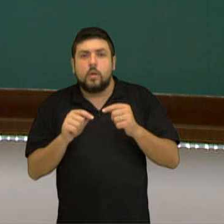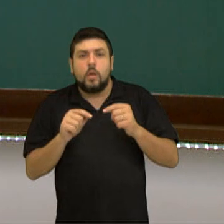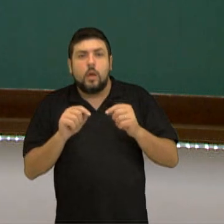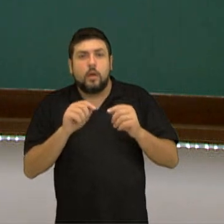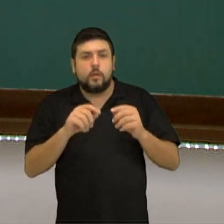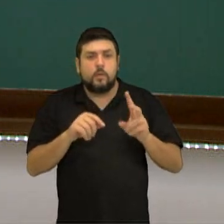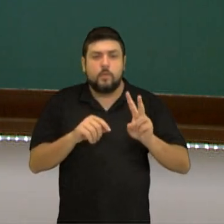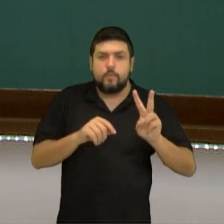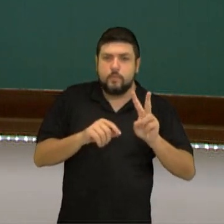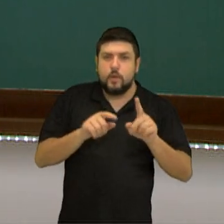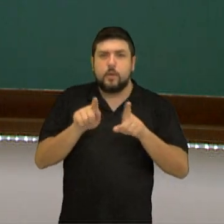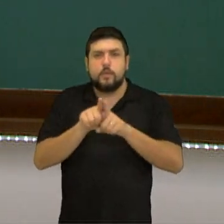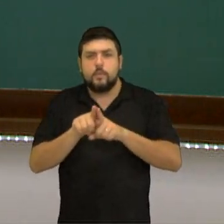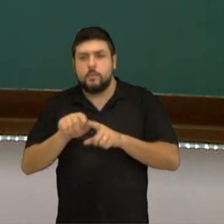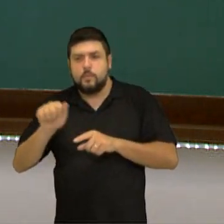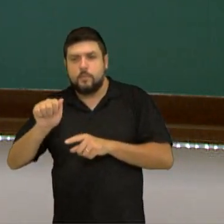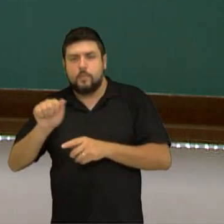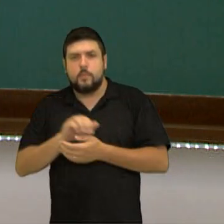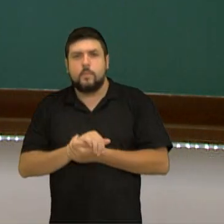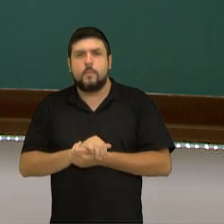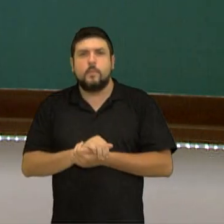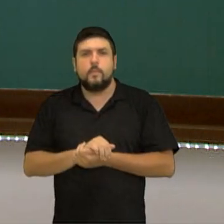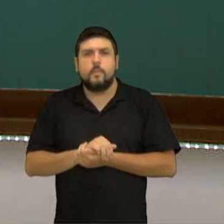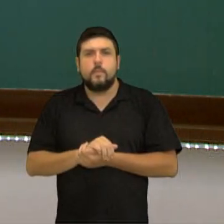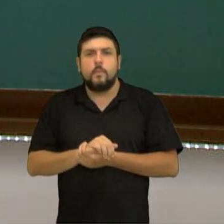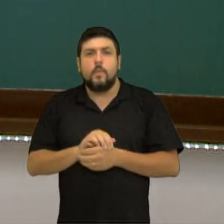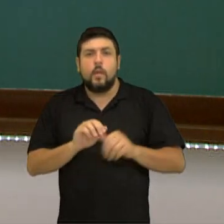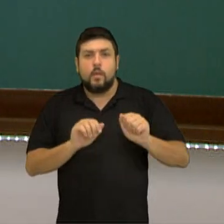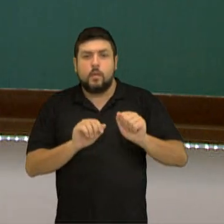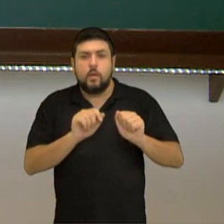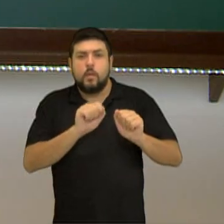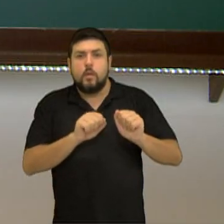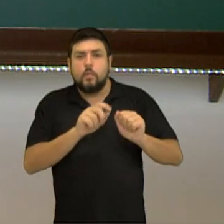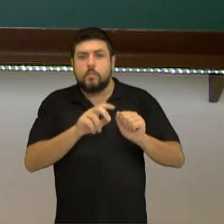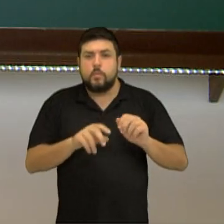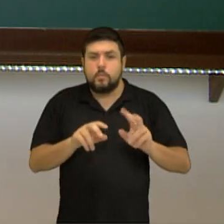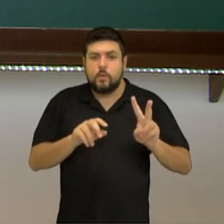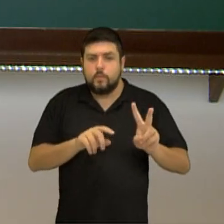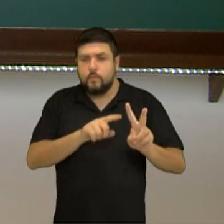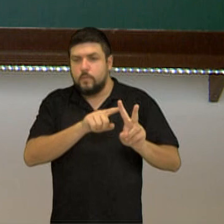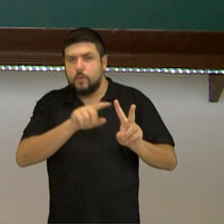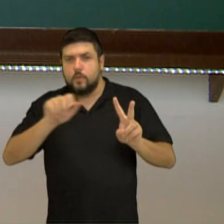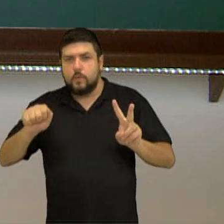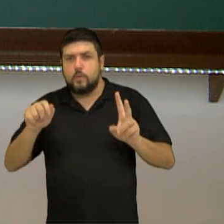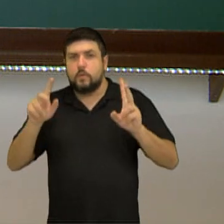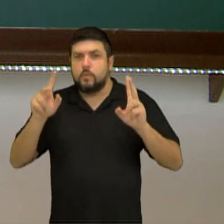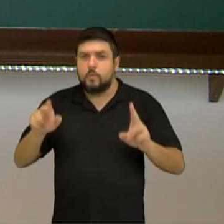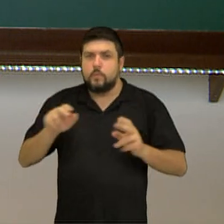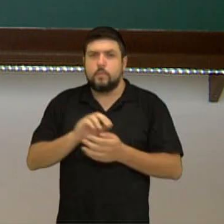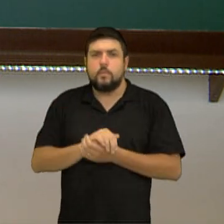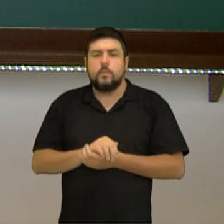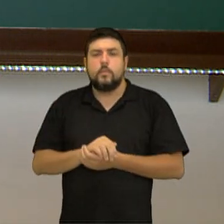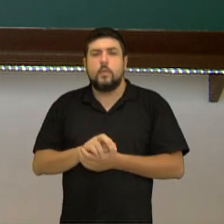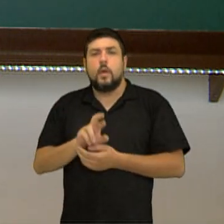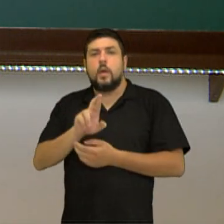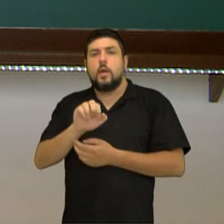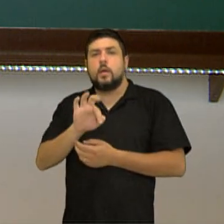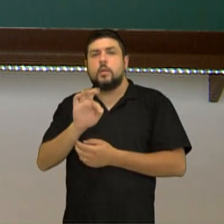aceleração. Ou seja, para ser movimento acelerado, os sinais têm que ser iguais e para ser movimento retardado vai ter